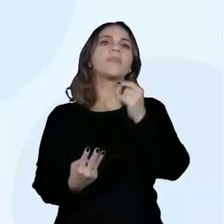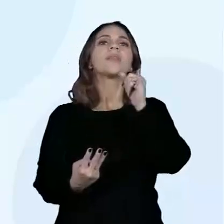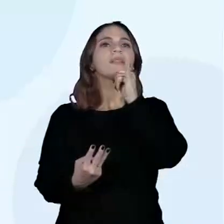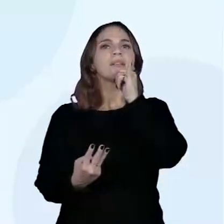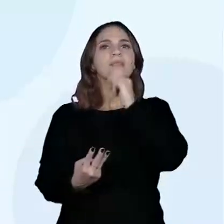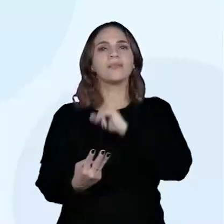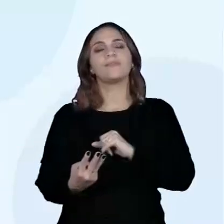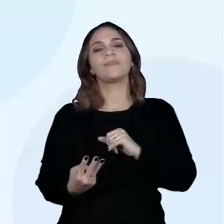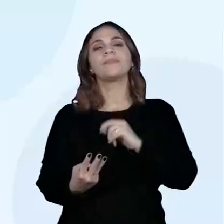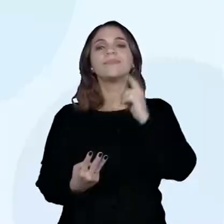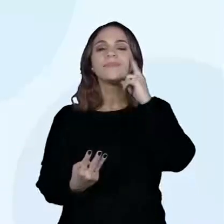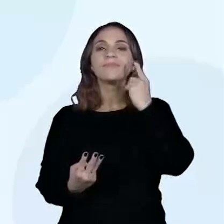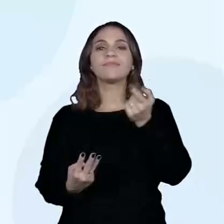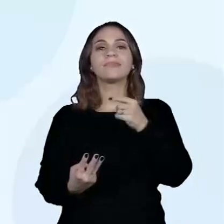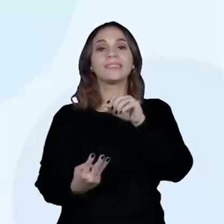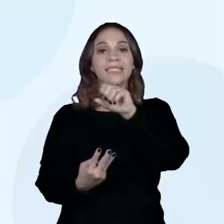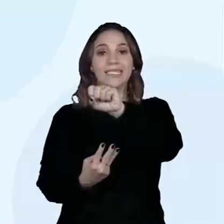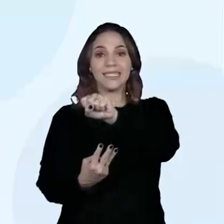Séries.